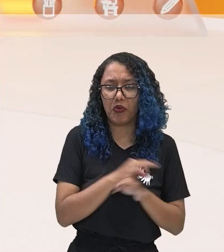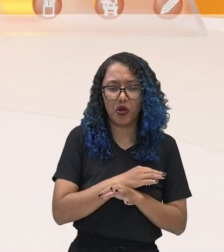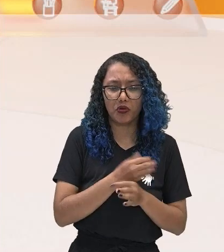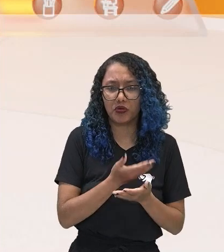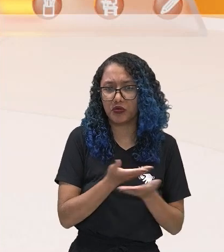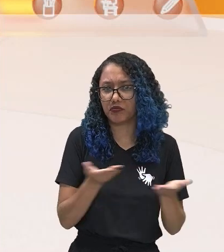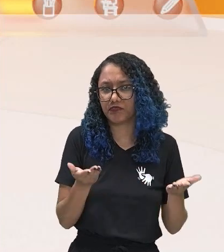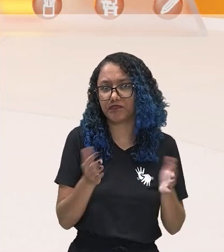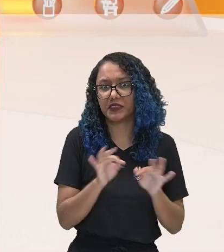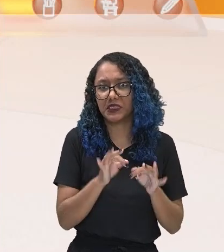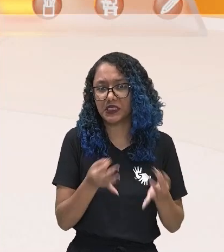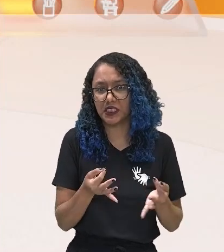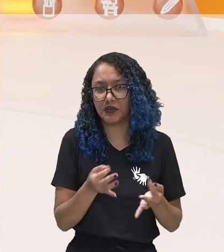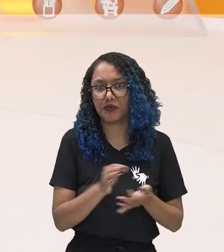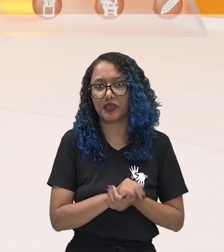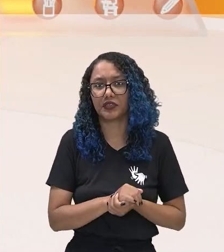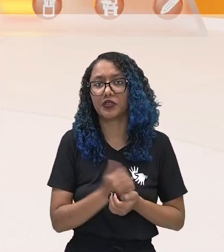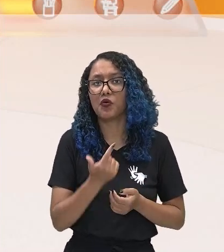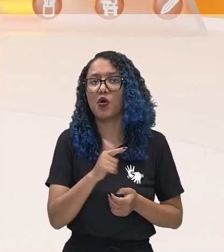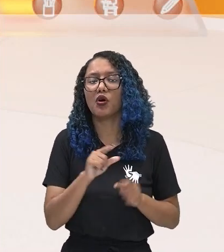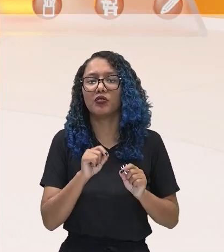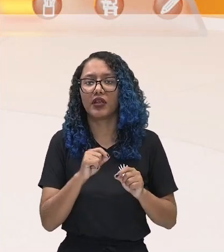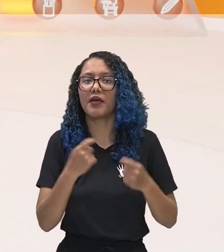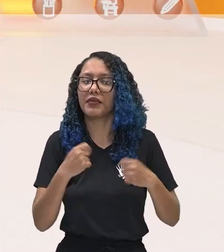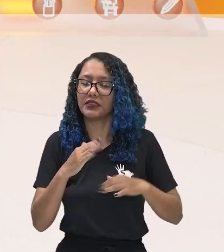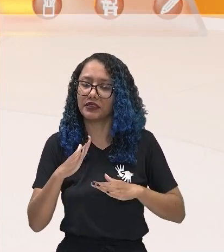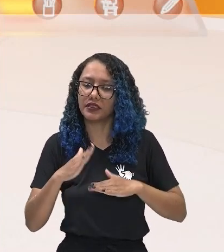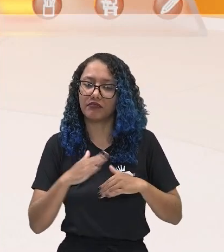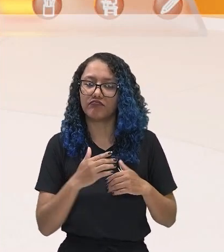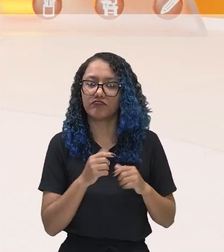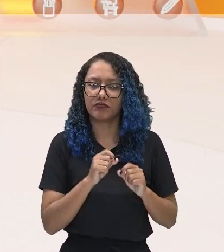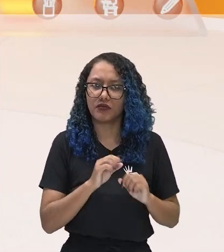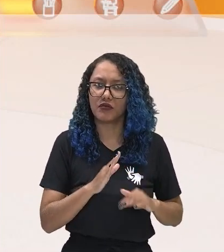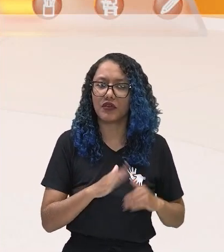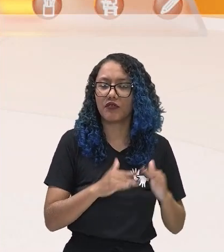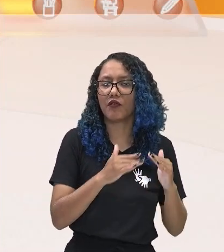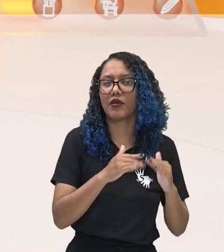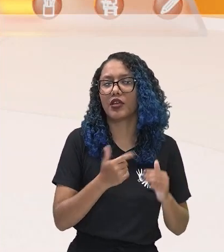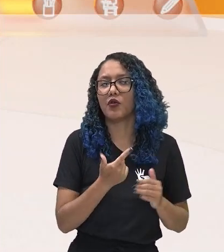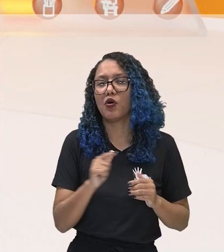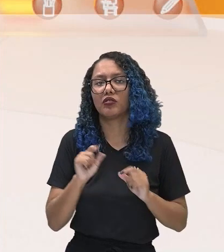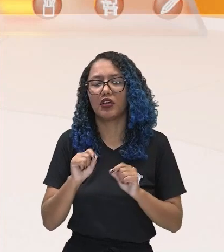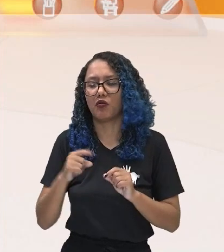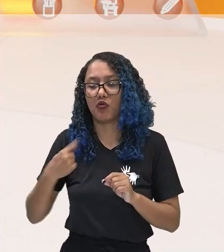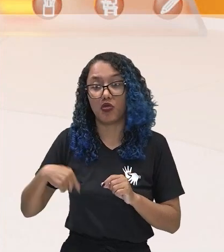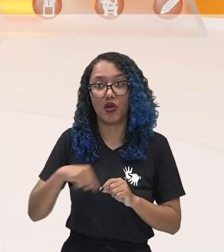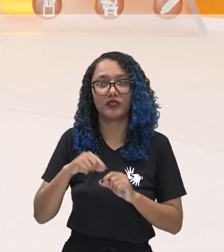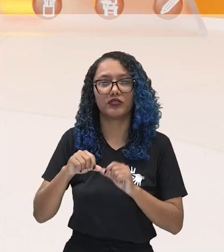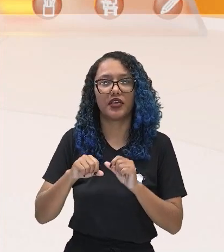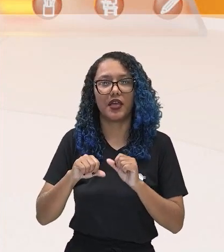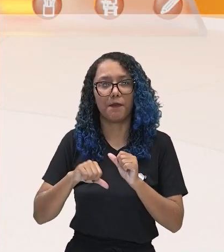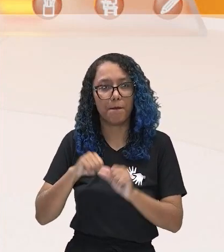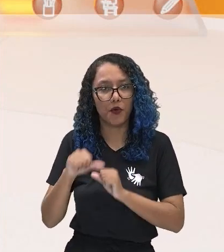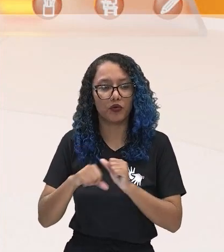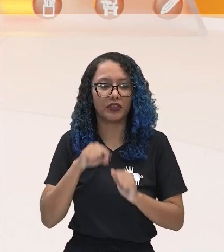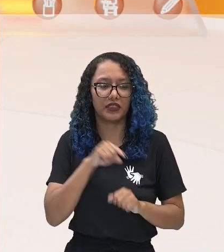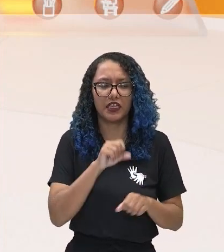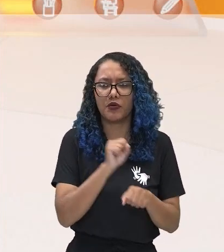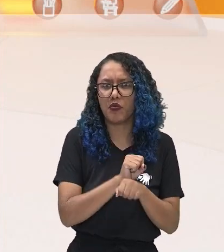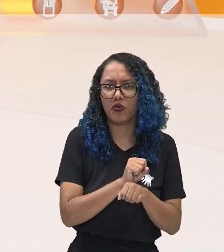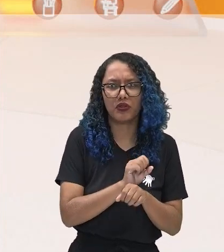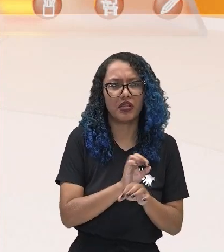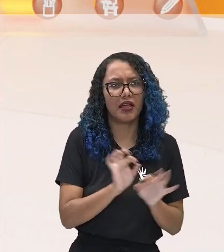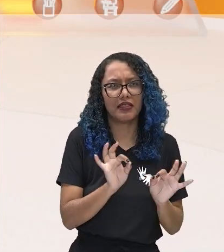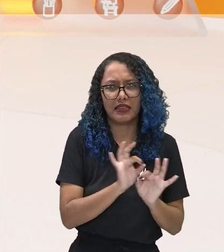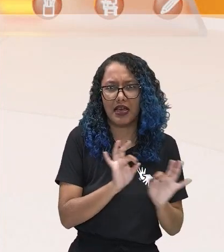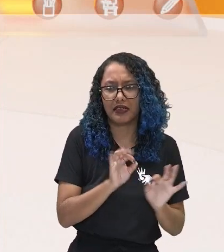diz, trabalha com essa ideia, enquanto Heráclito vai dizer, não, nós estamos em constante mudança, em constante transformação. Então, nós